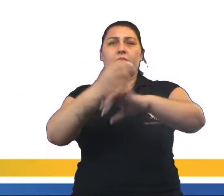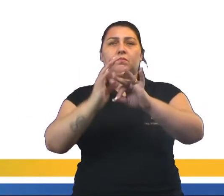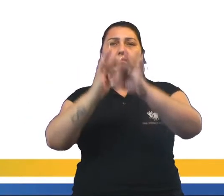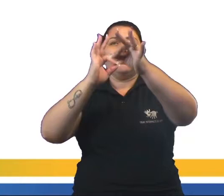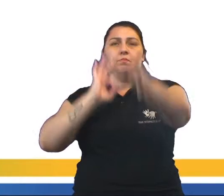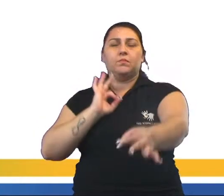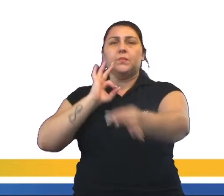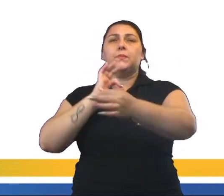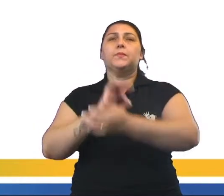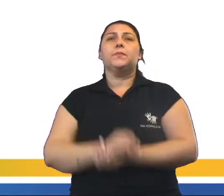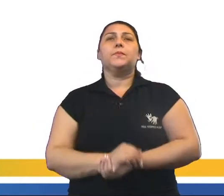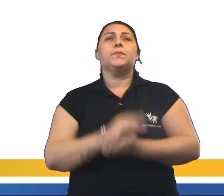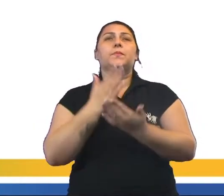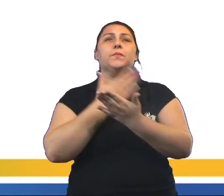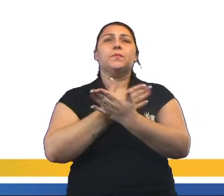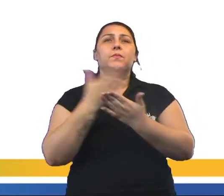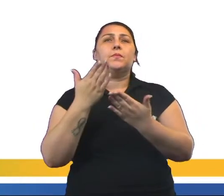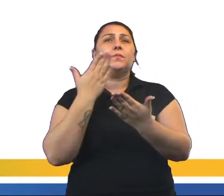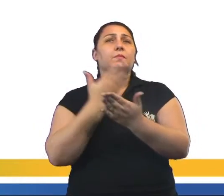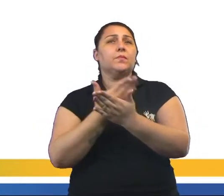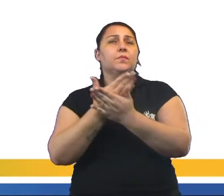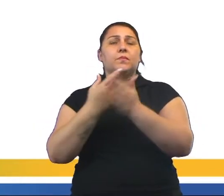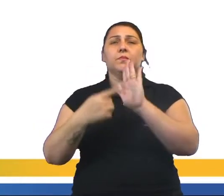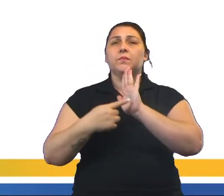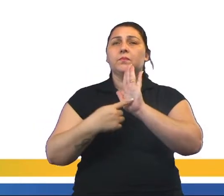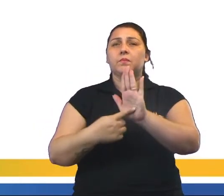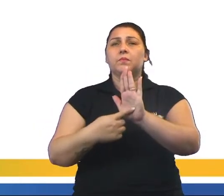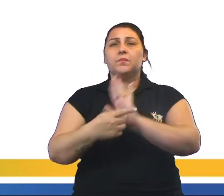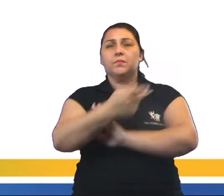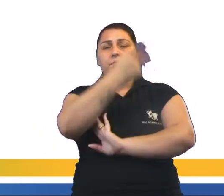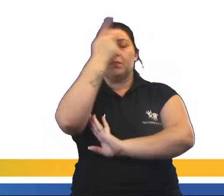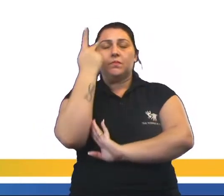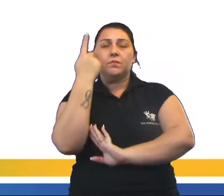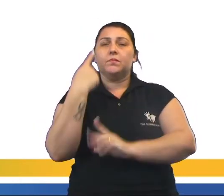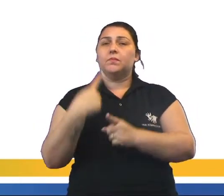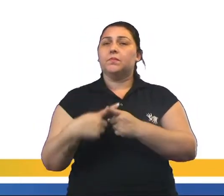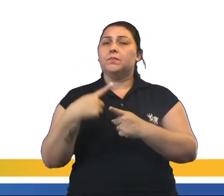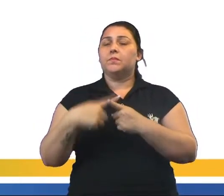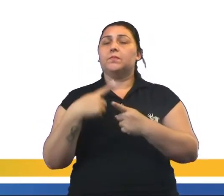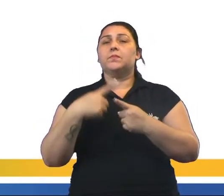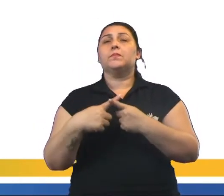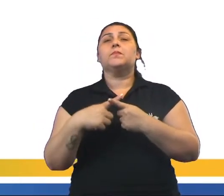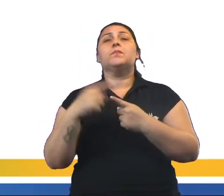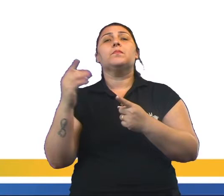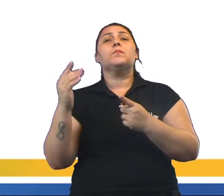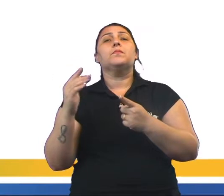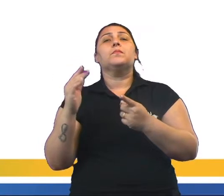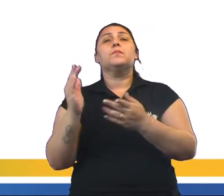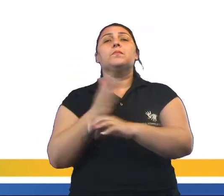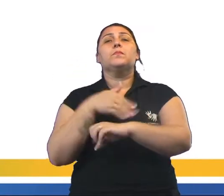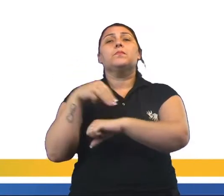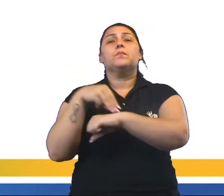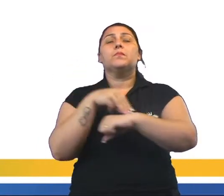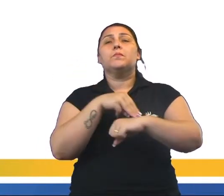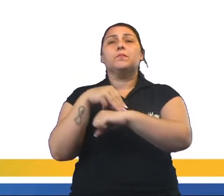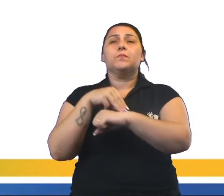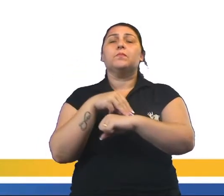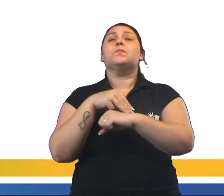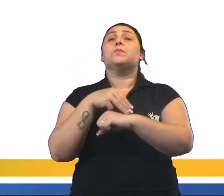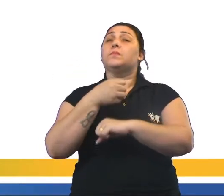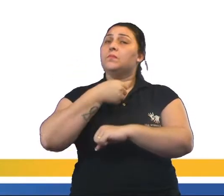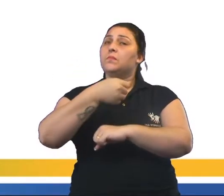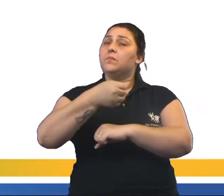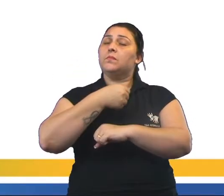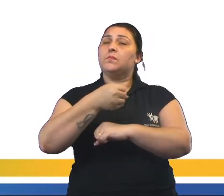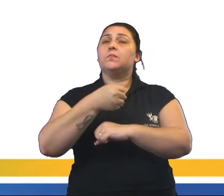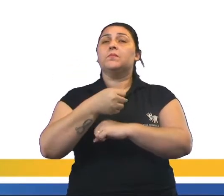distância. Começamos a aula mostrando essas pessoas porque elas, em muitos momentos de suas carreiras, foram